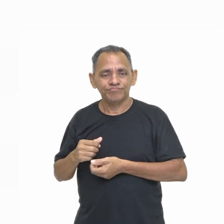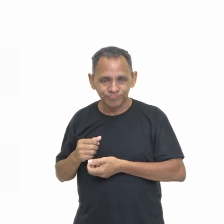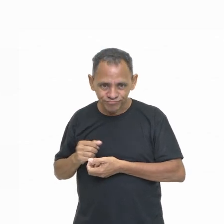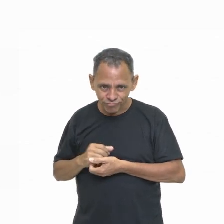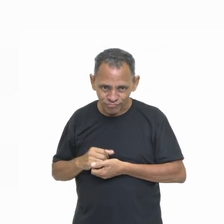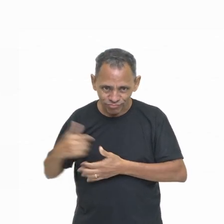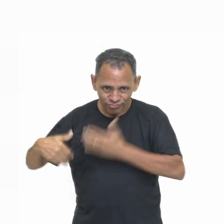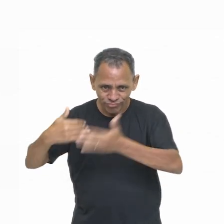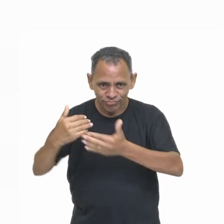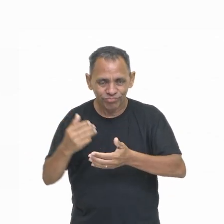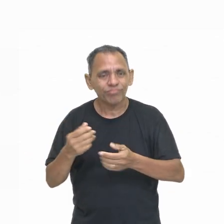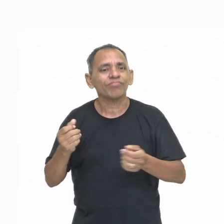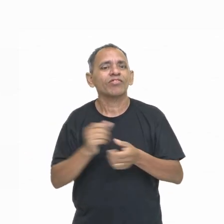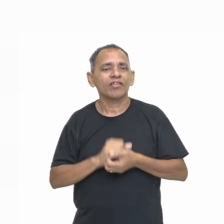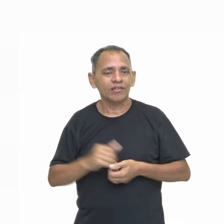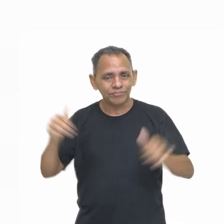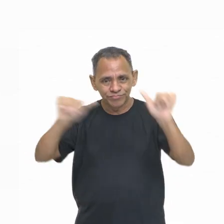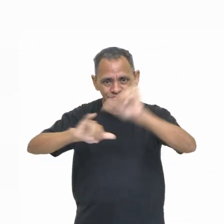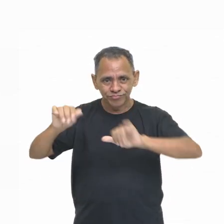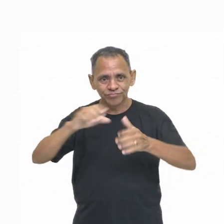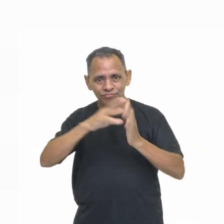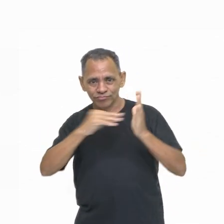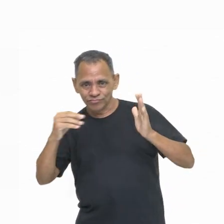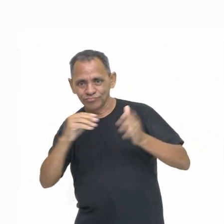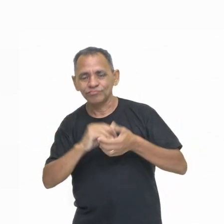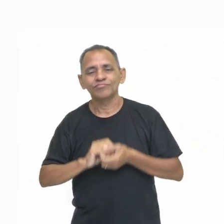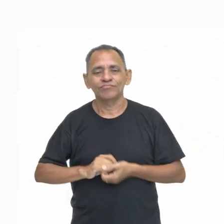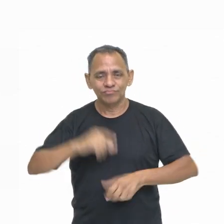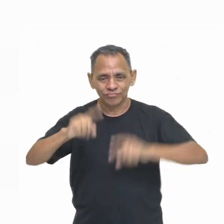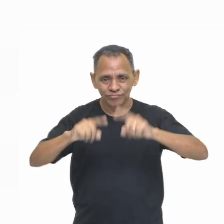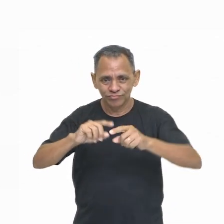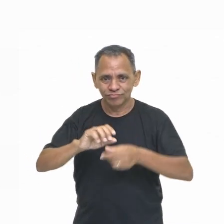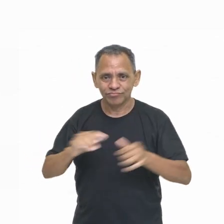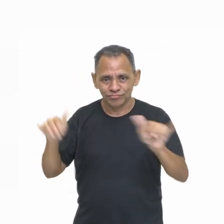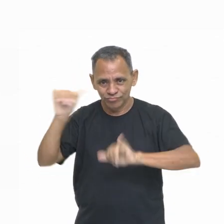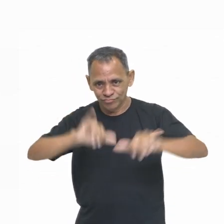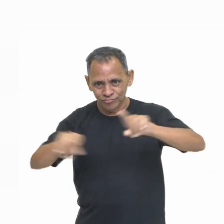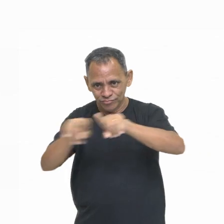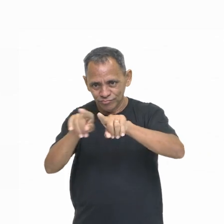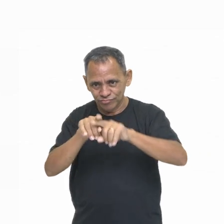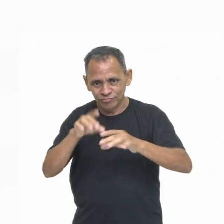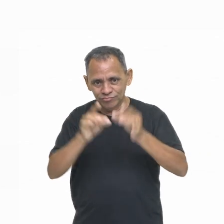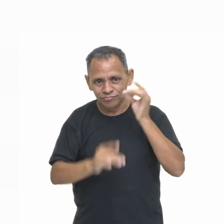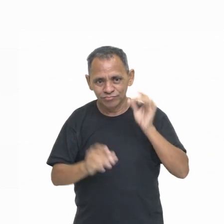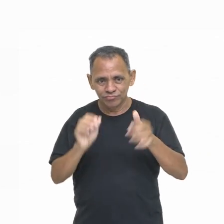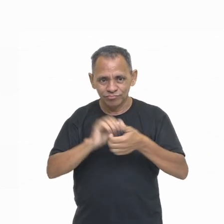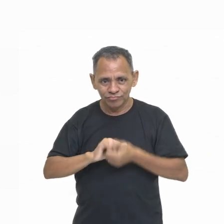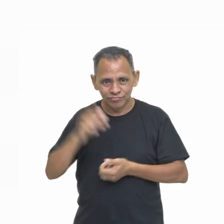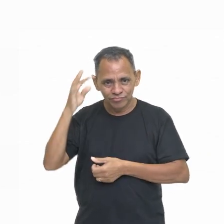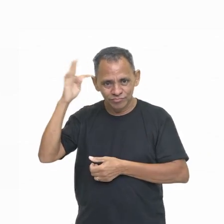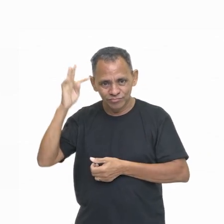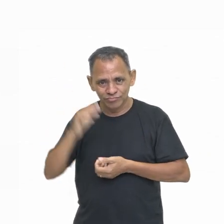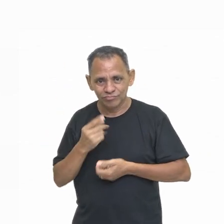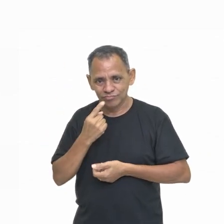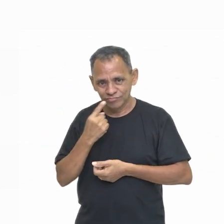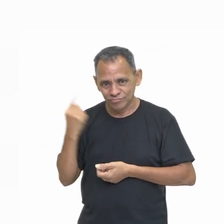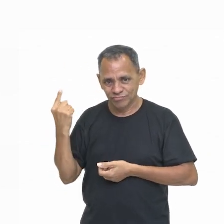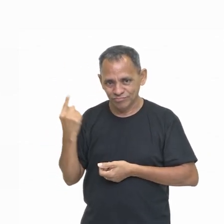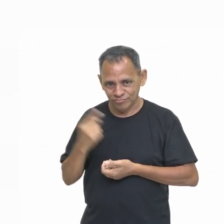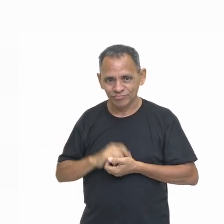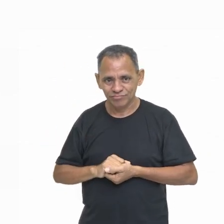modelos e teorias sobre a origem dos elementos químicos. E o detalhamento, teoria de